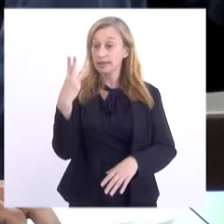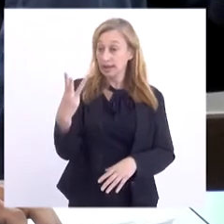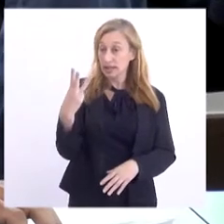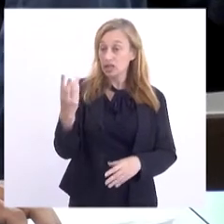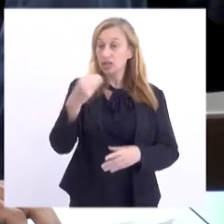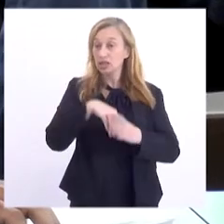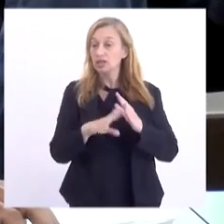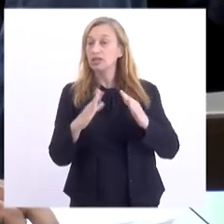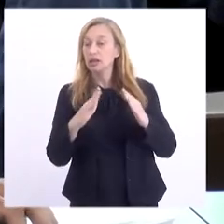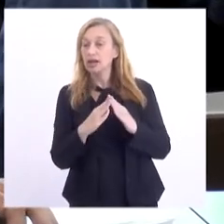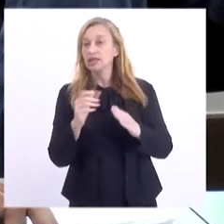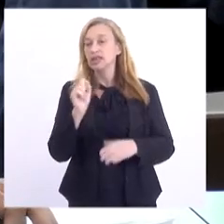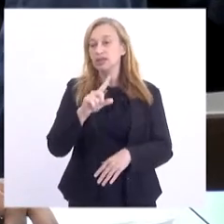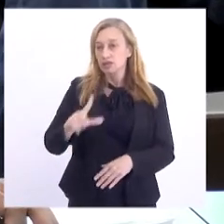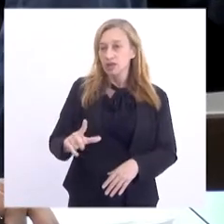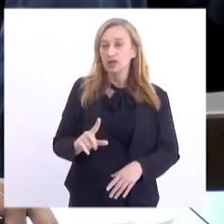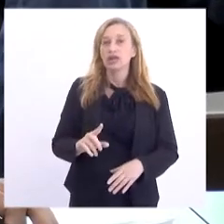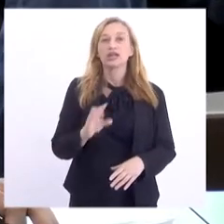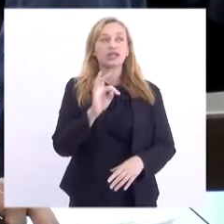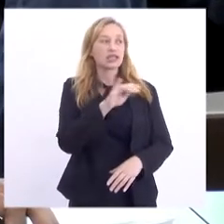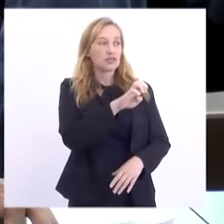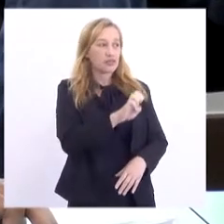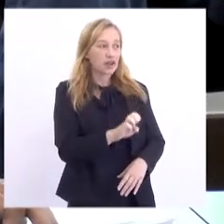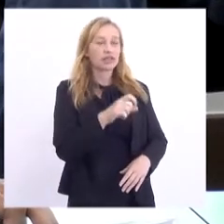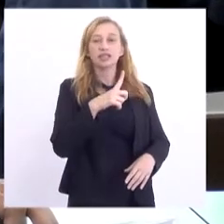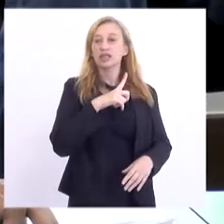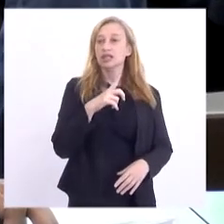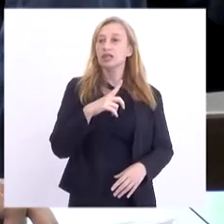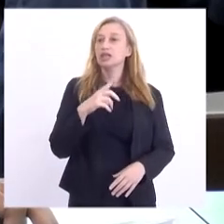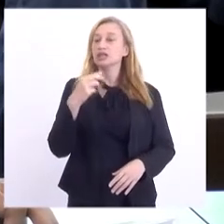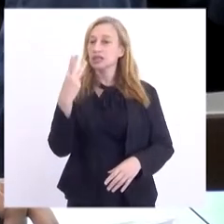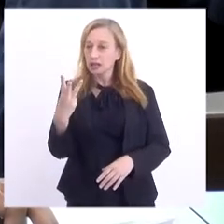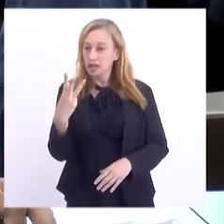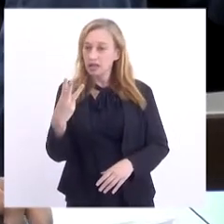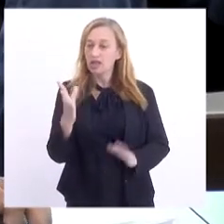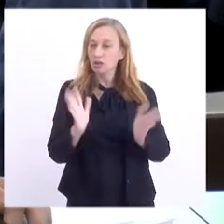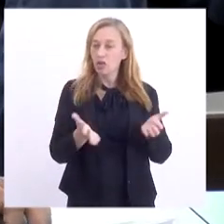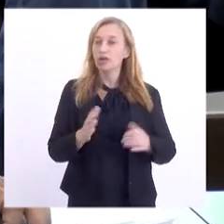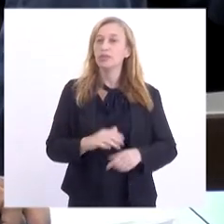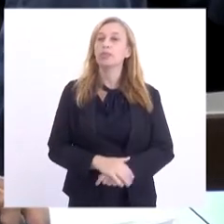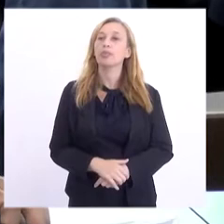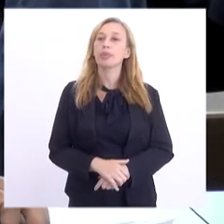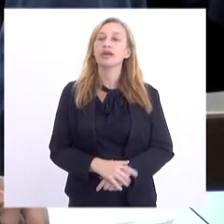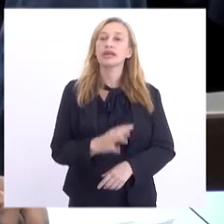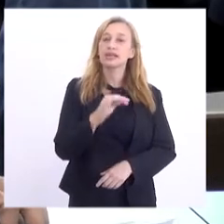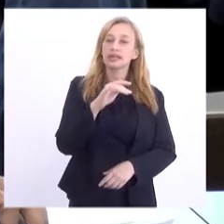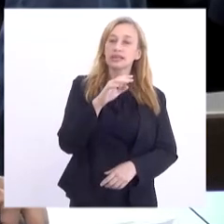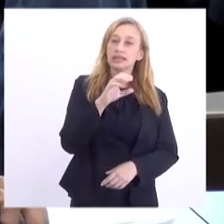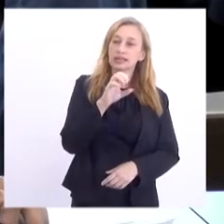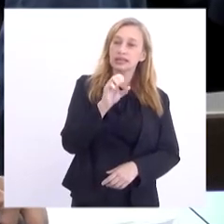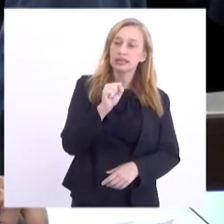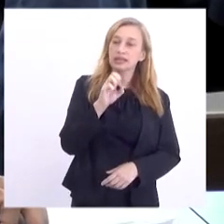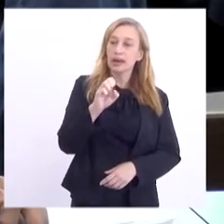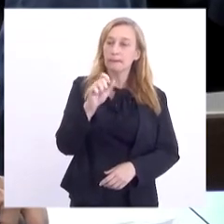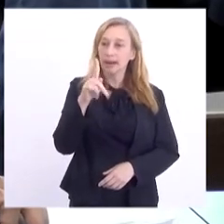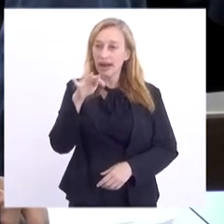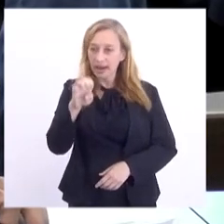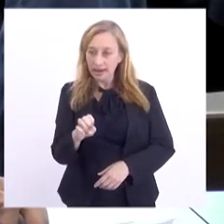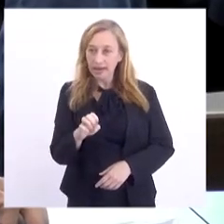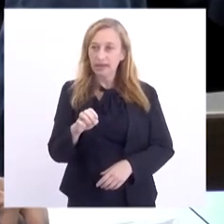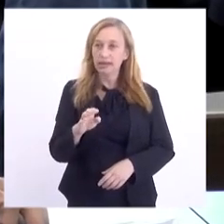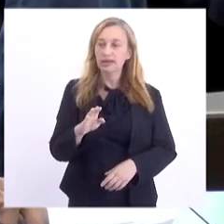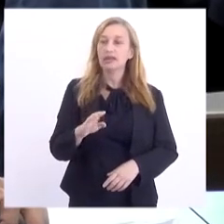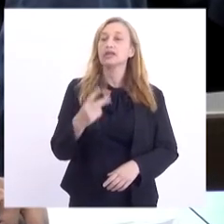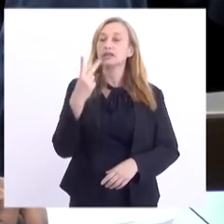Procuradores dedicados na Casa Civil eu achei 12 a gente botou mais um tem três atualmente você paga tinha um a gente boa acabou de